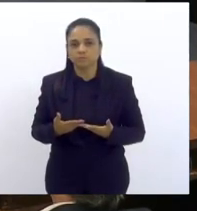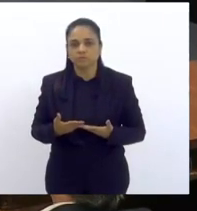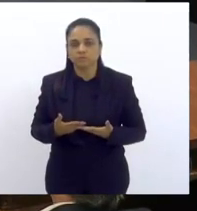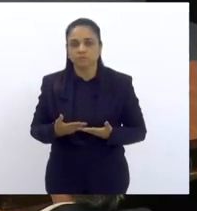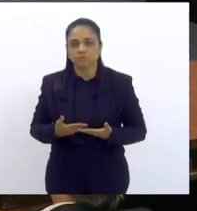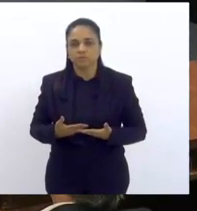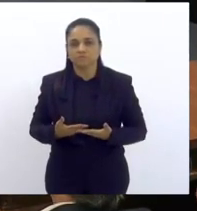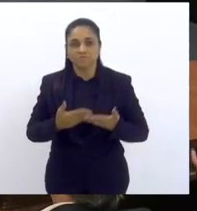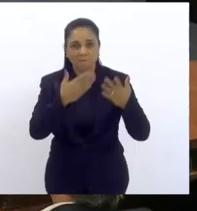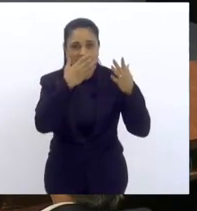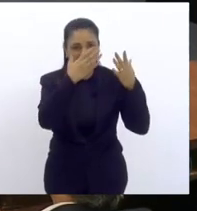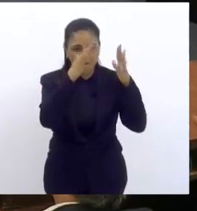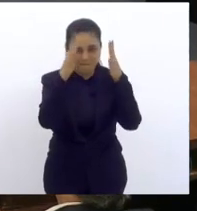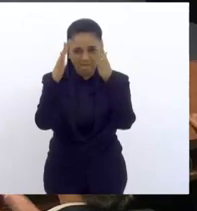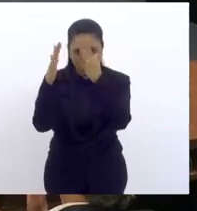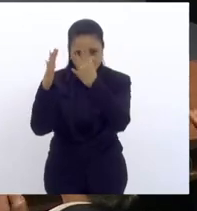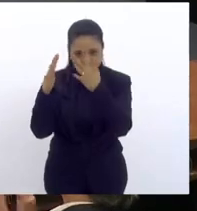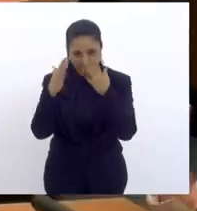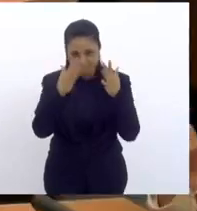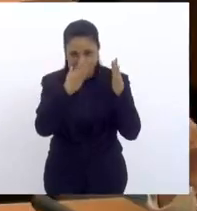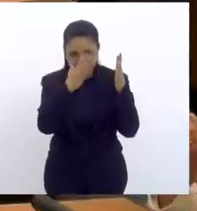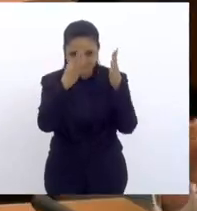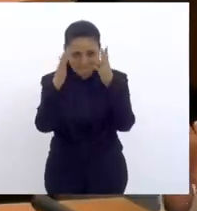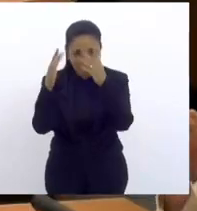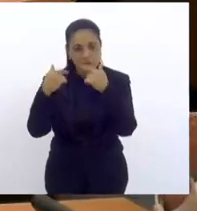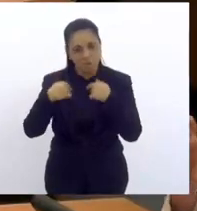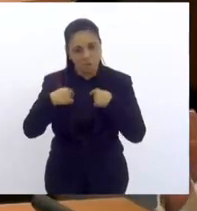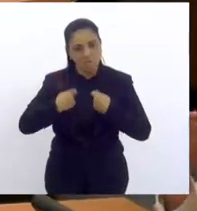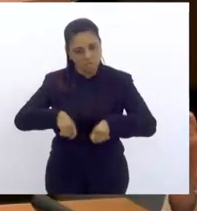hoje dá uma salva de Palma que eu mereço também